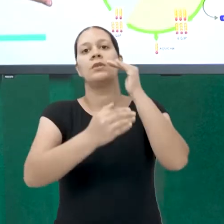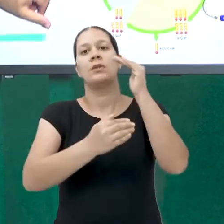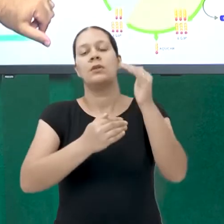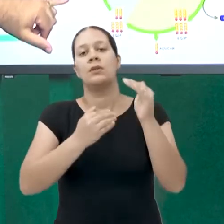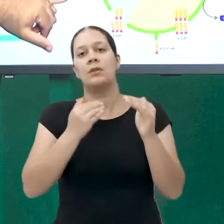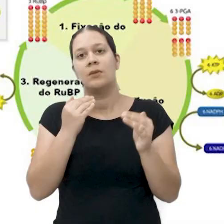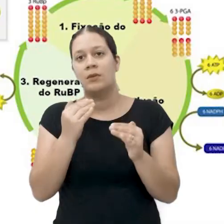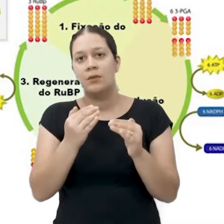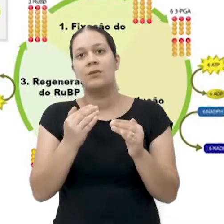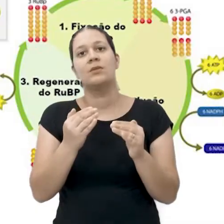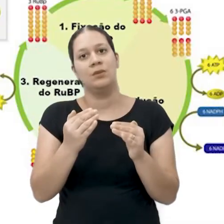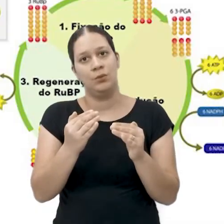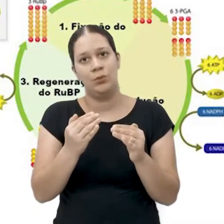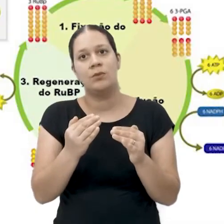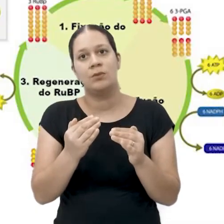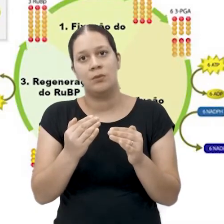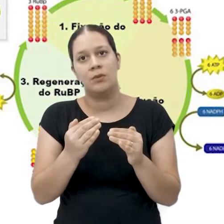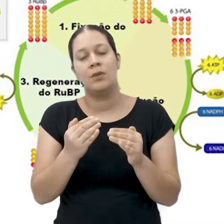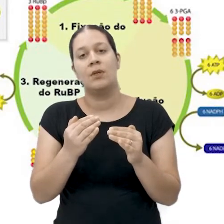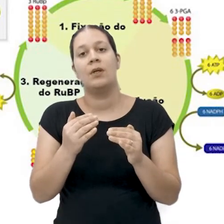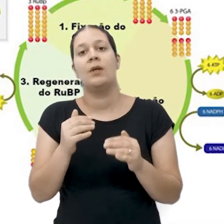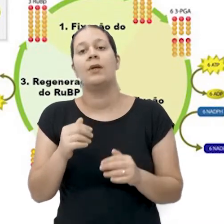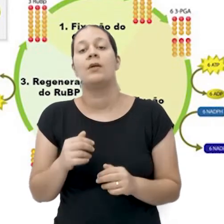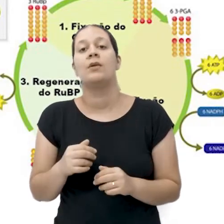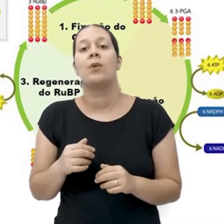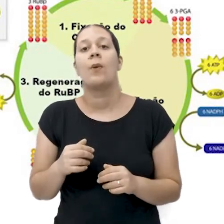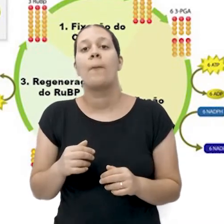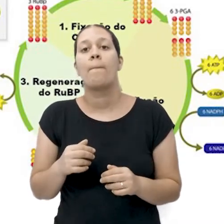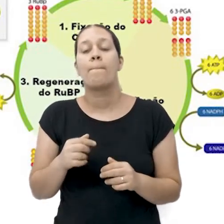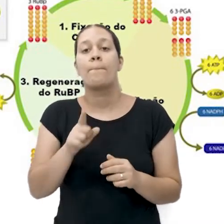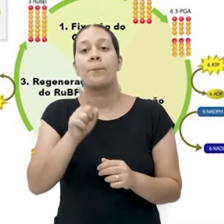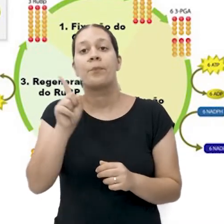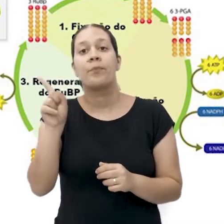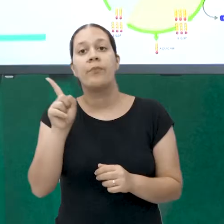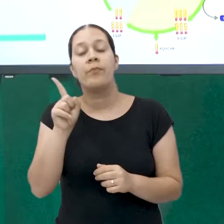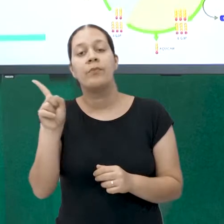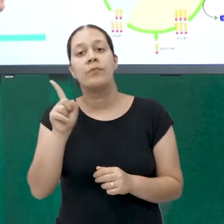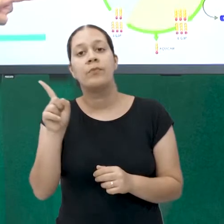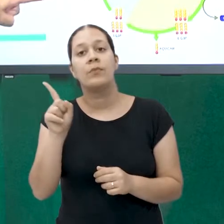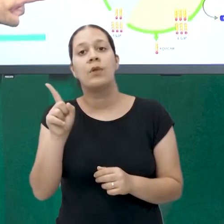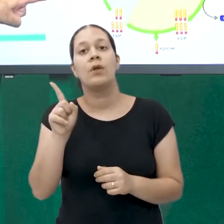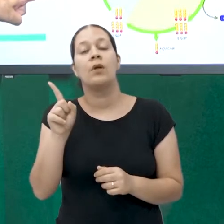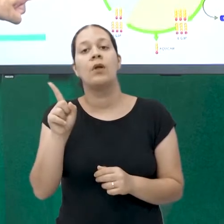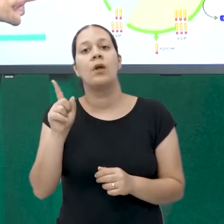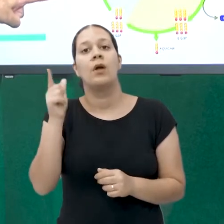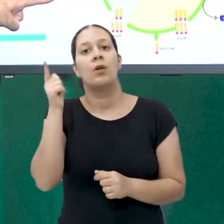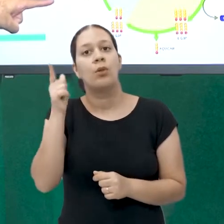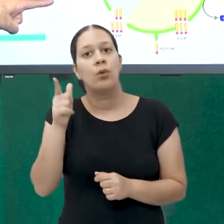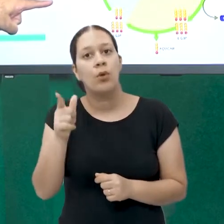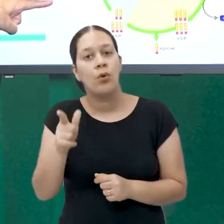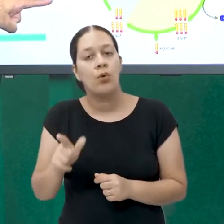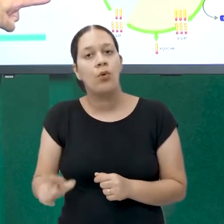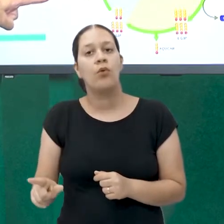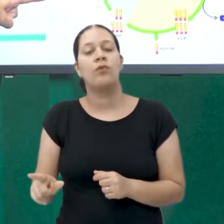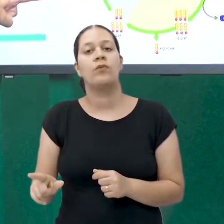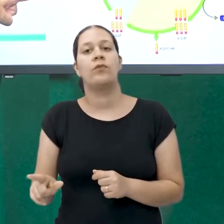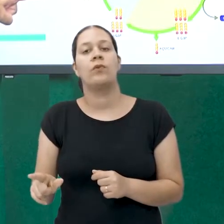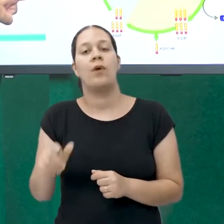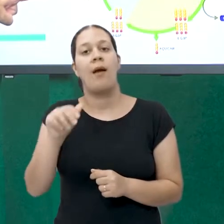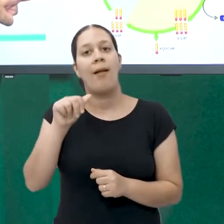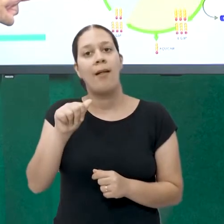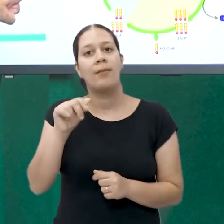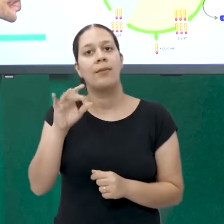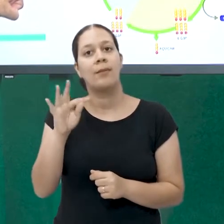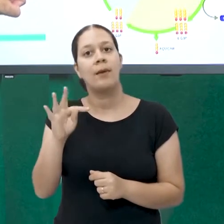aqui da ribulose aqui, e com isso você tem novamente produção